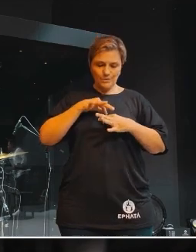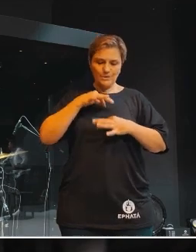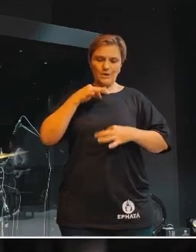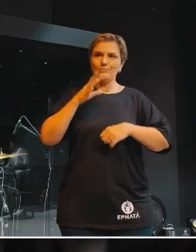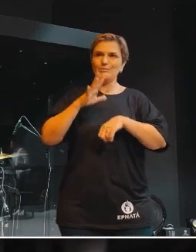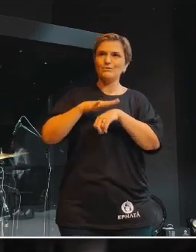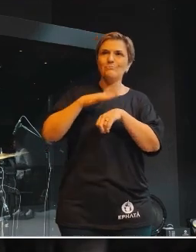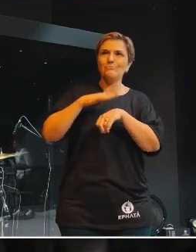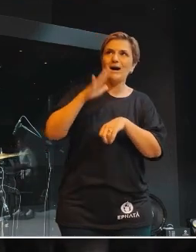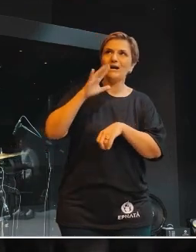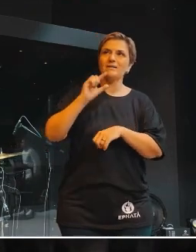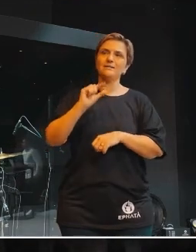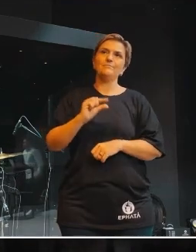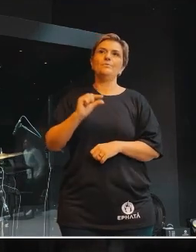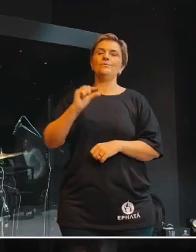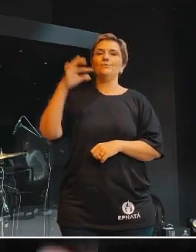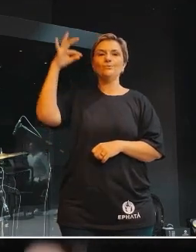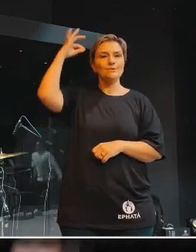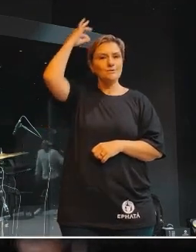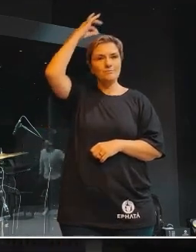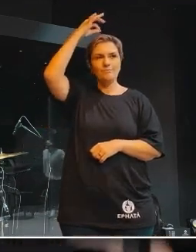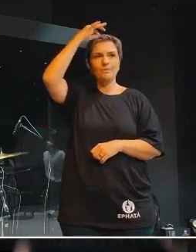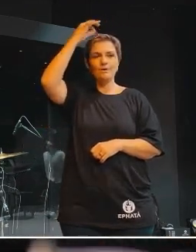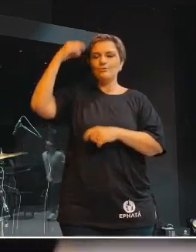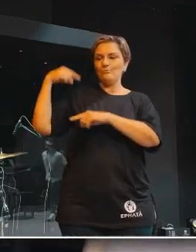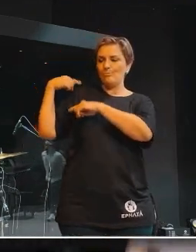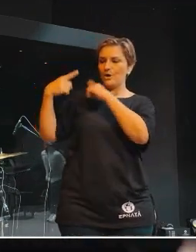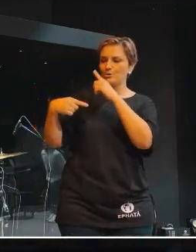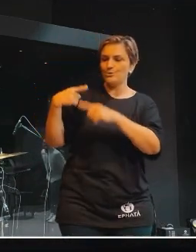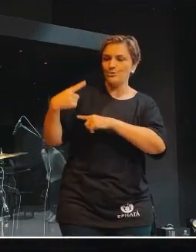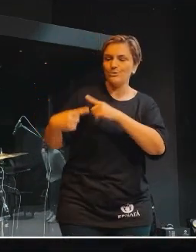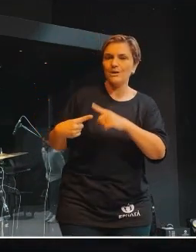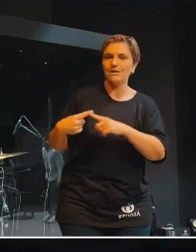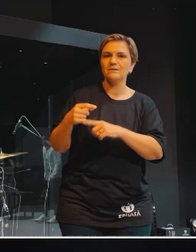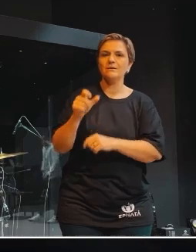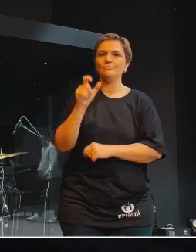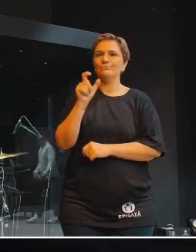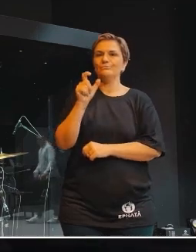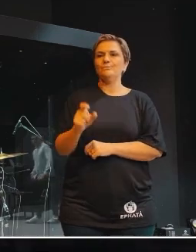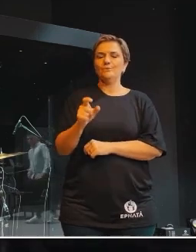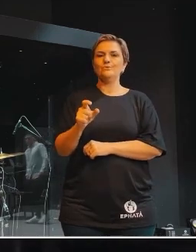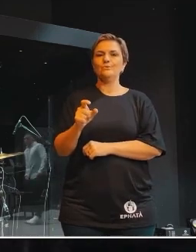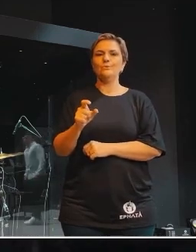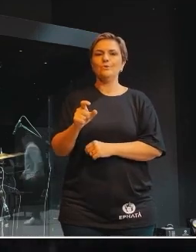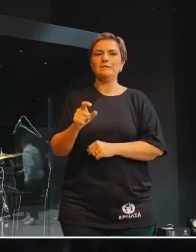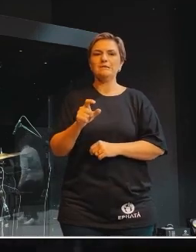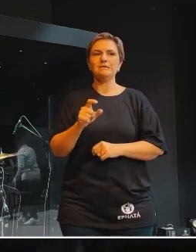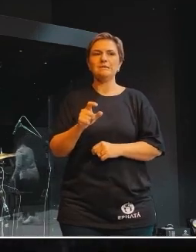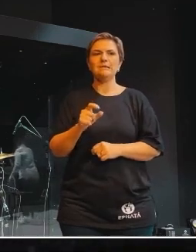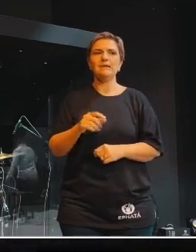pouco espírito. Uma geração de pessoas almáticas, pessoas que vêm para